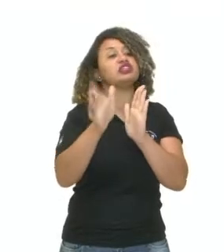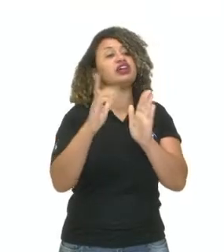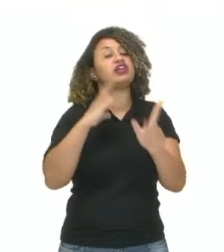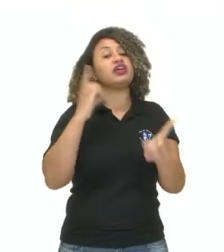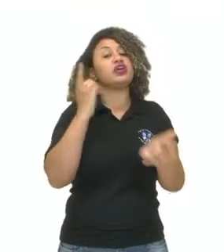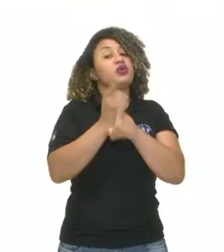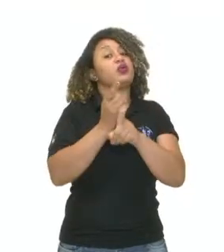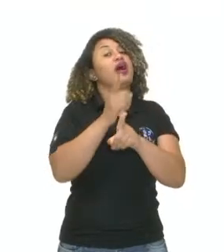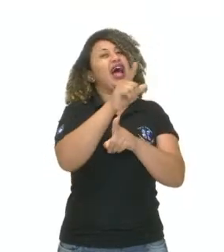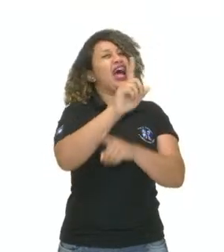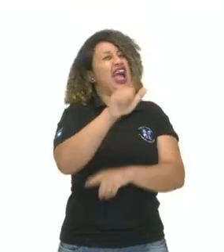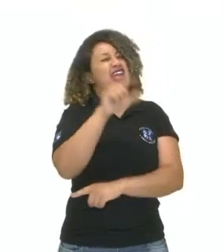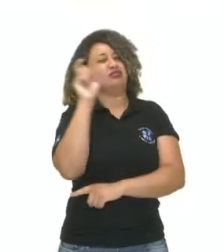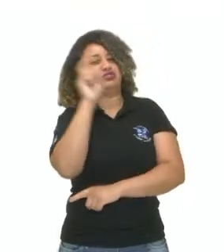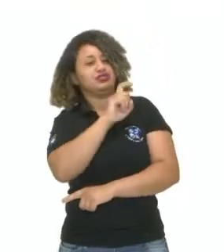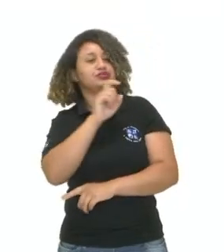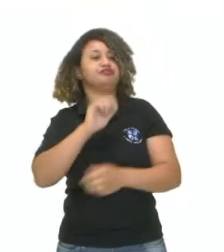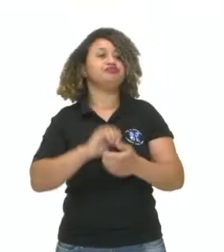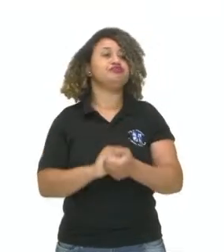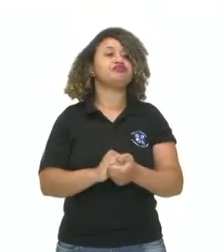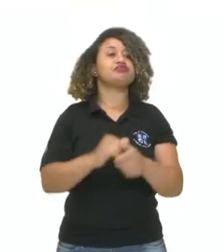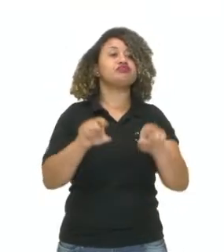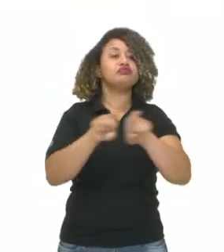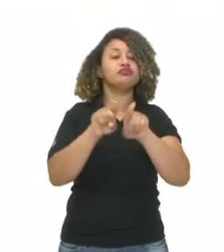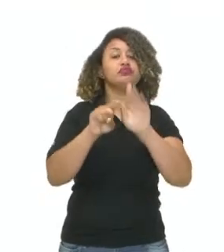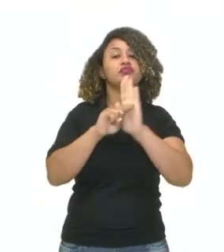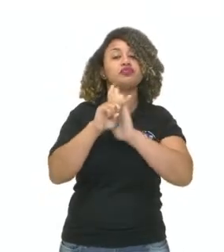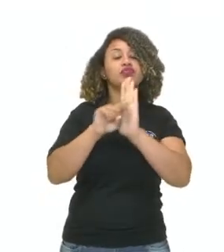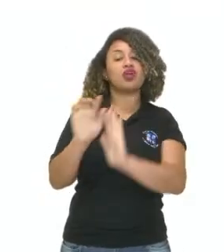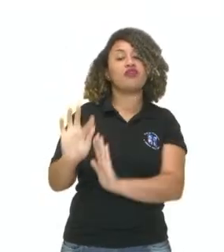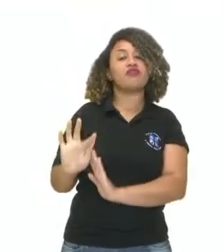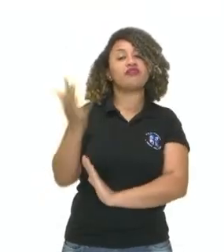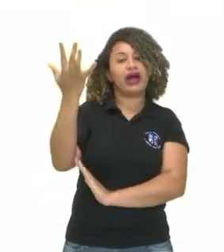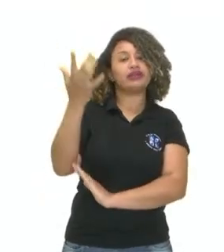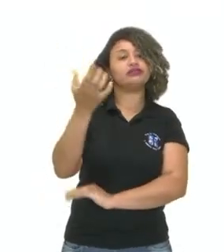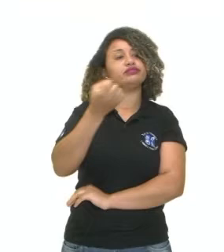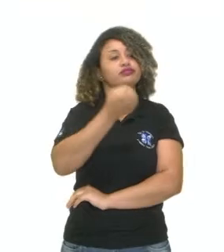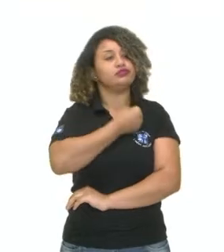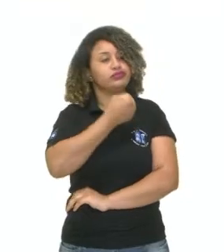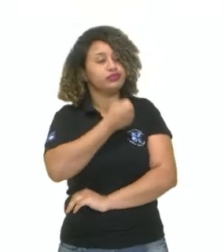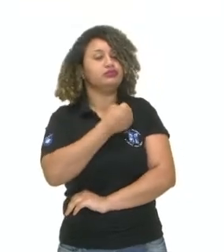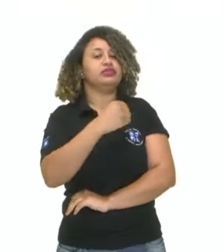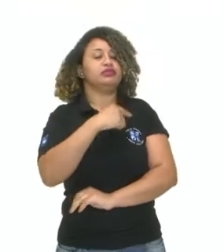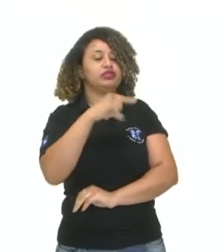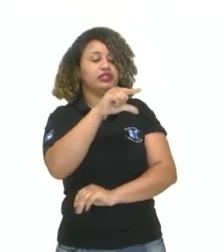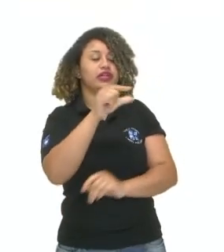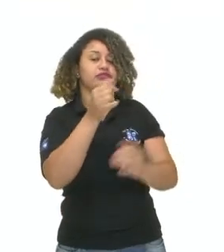boato. Pesquise também os fatos e números citados.